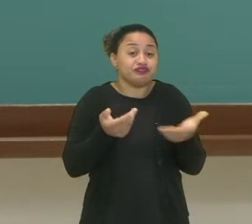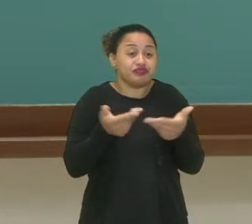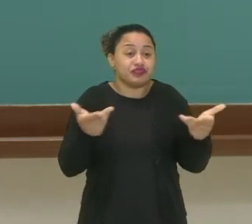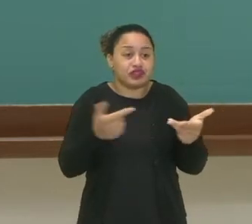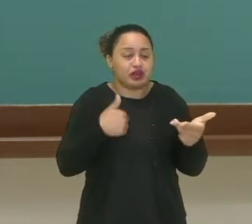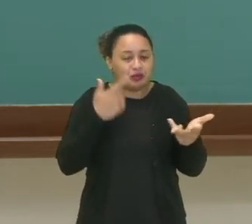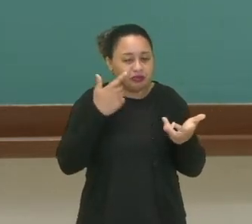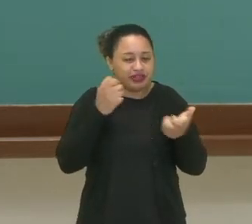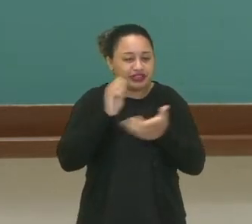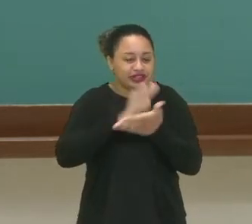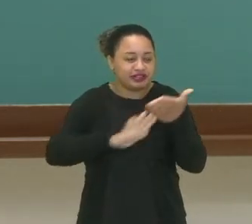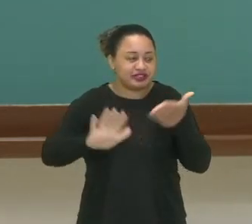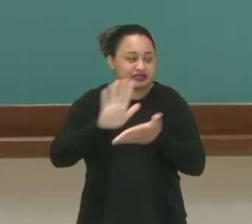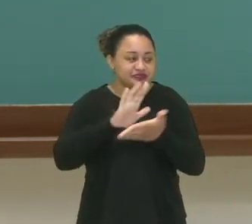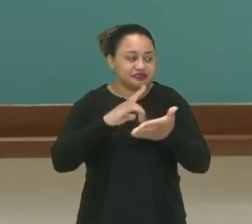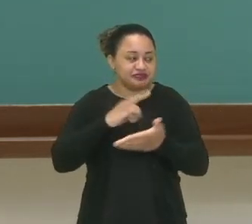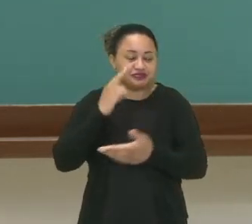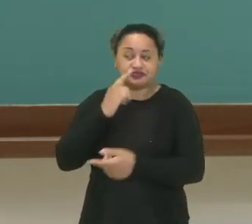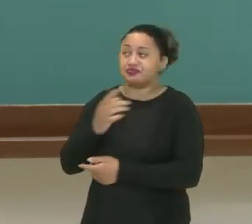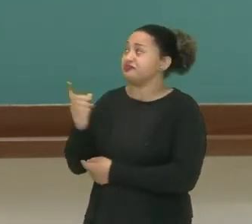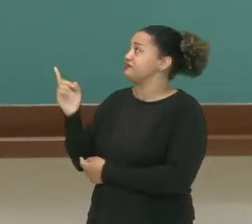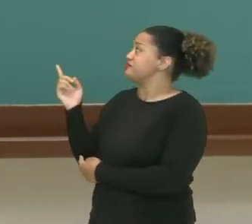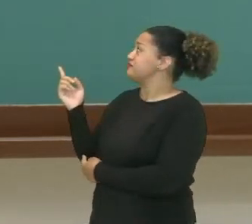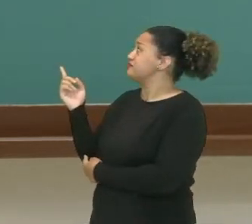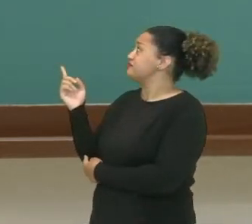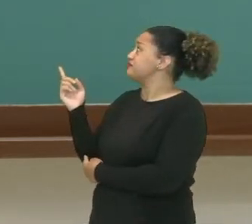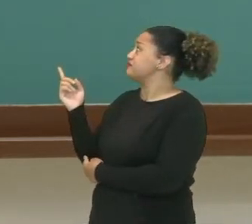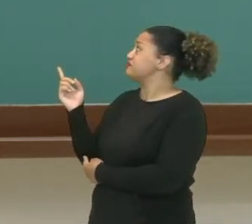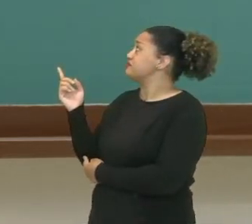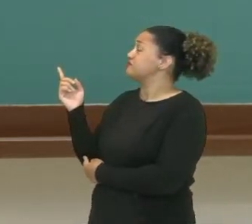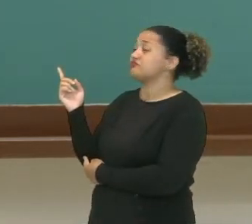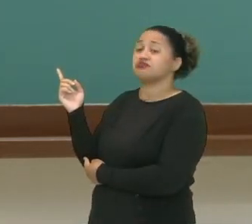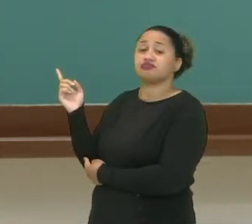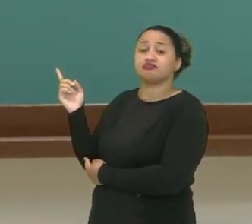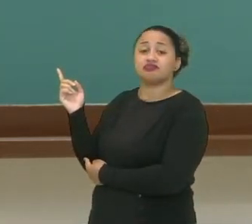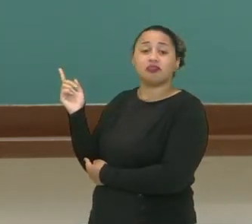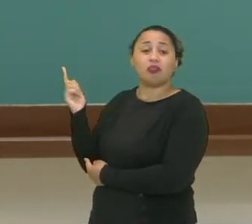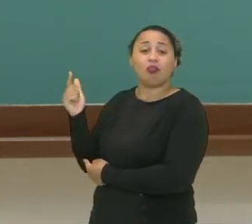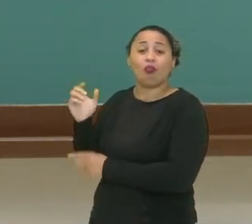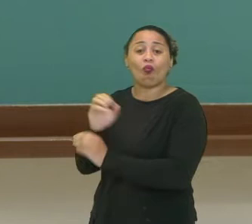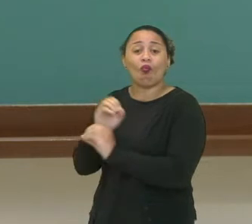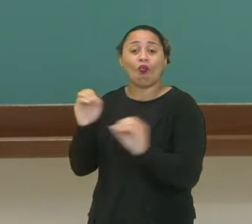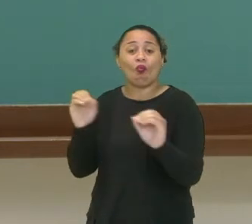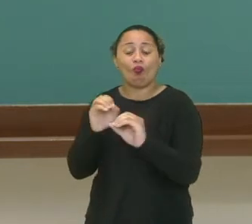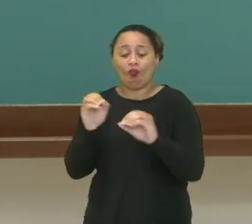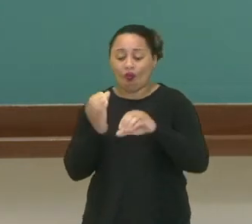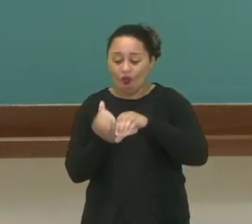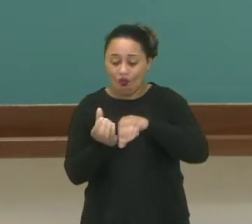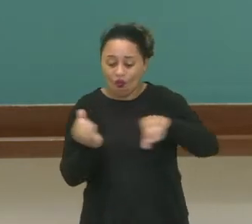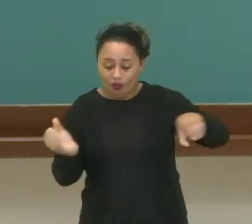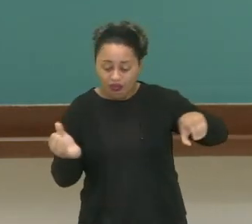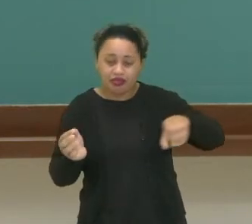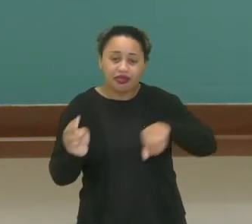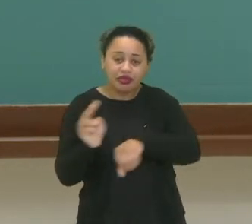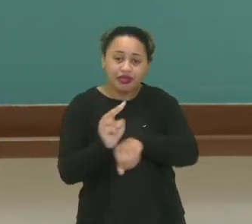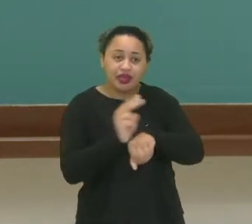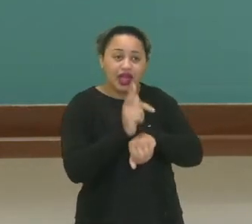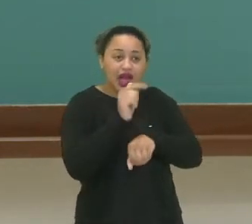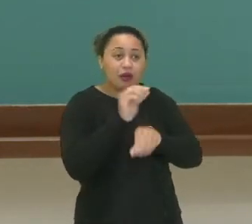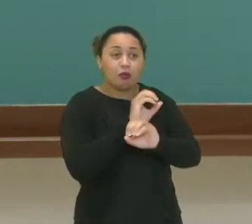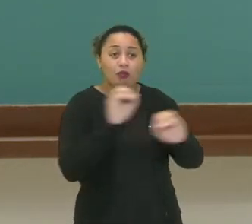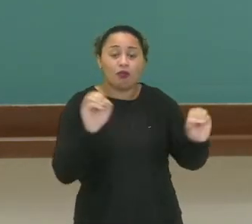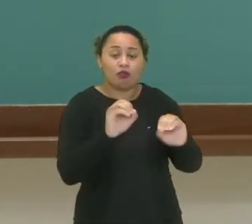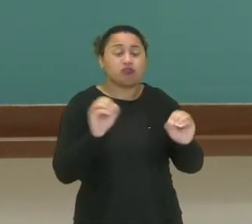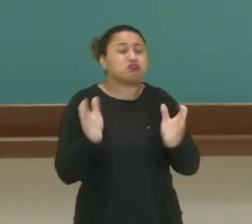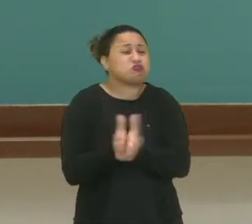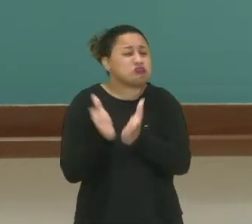as condições que a pessoa não tem nem o saneamento básico, né? Então, condições de extrema pobreza.